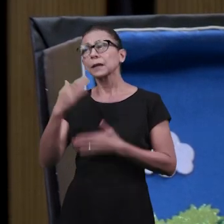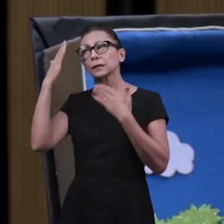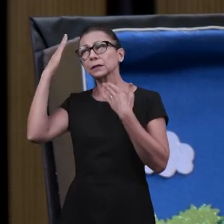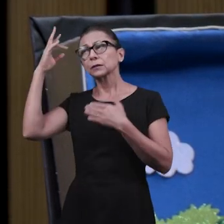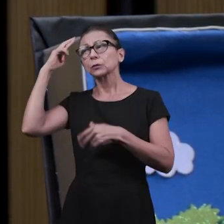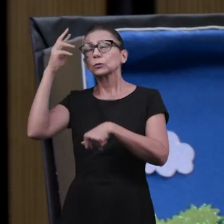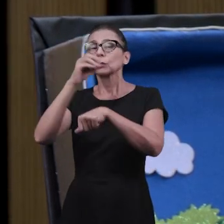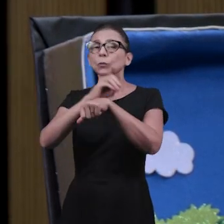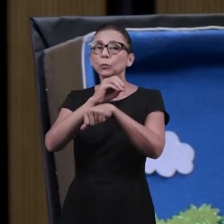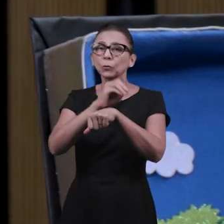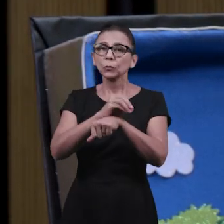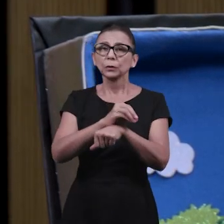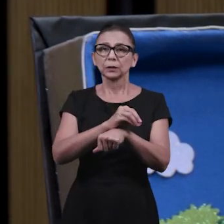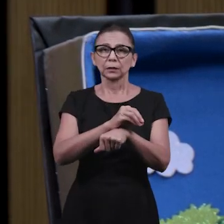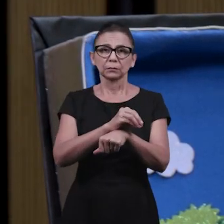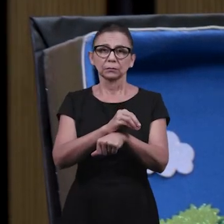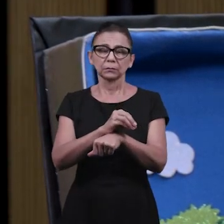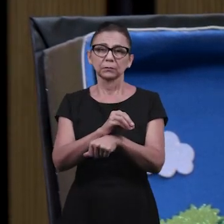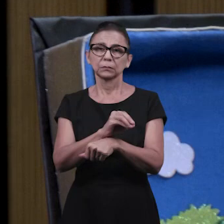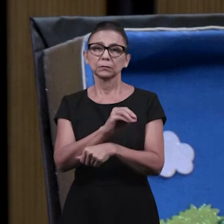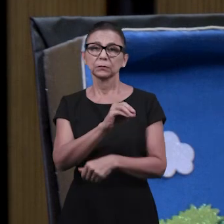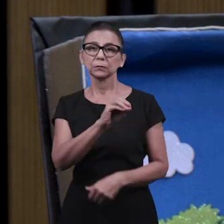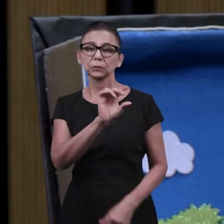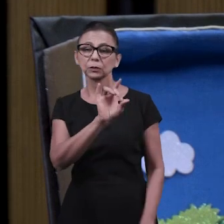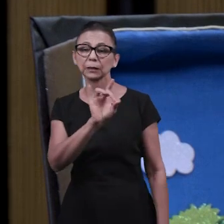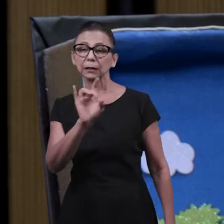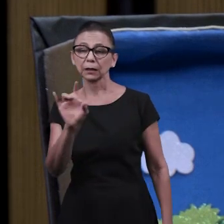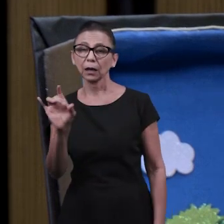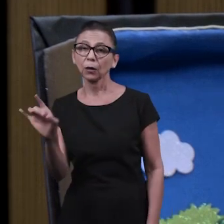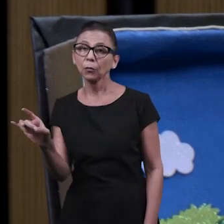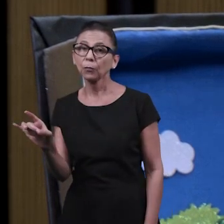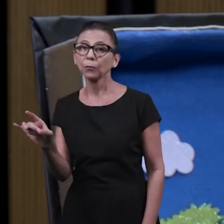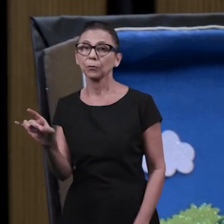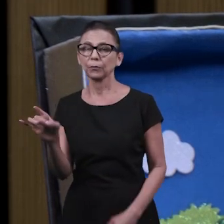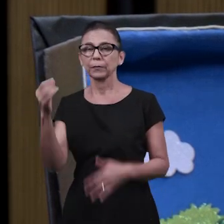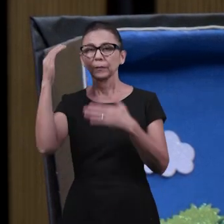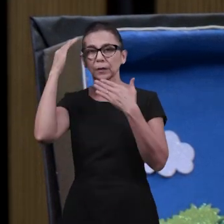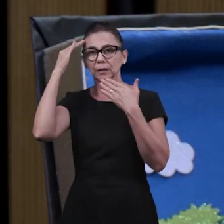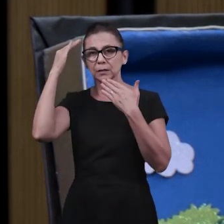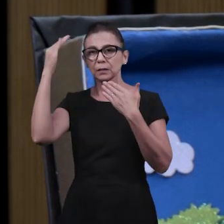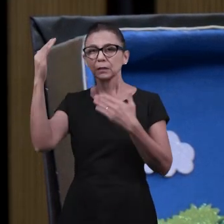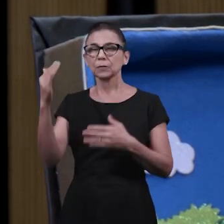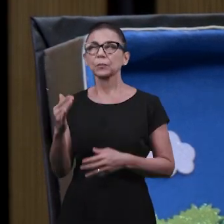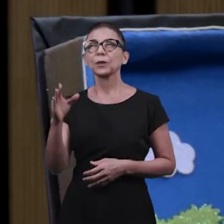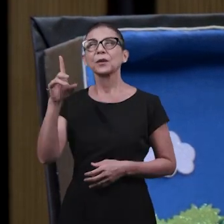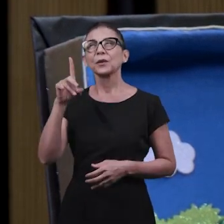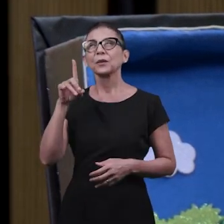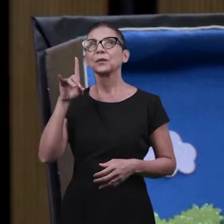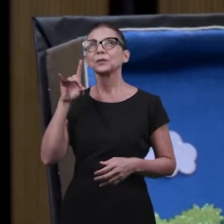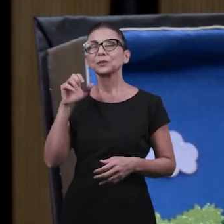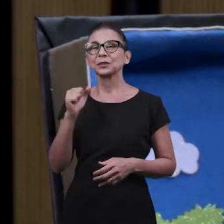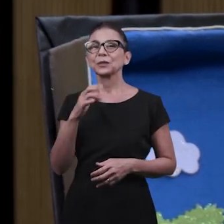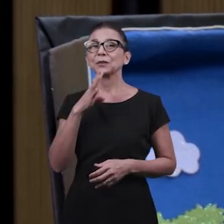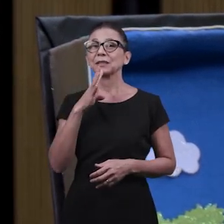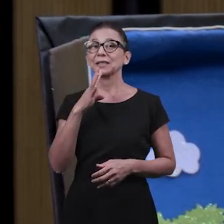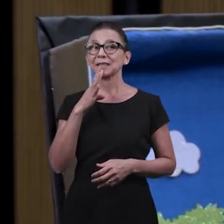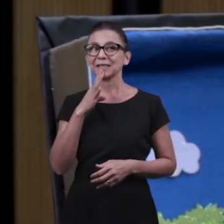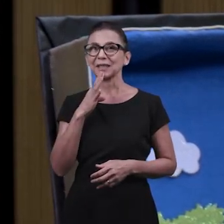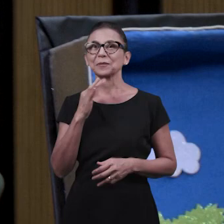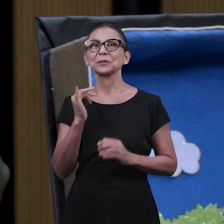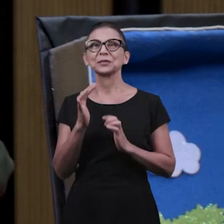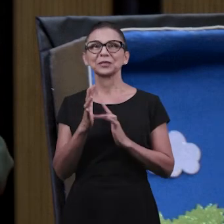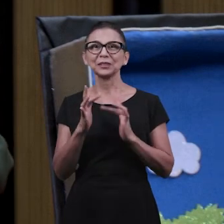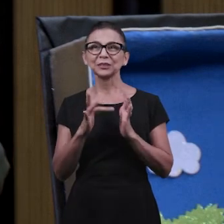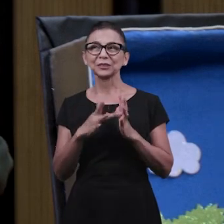de nós com amor. Te bendizemos, ó Deus, porque um dia nós tivemos um encontro maravilhoso com Jesus. E